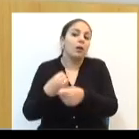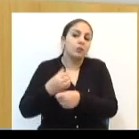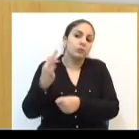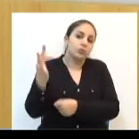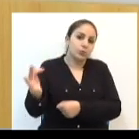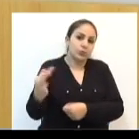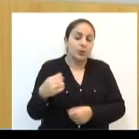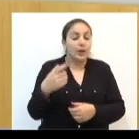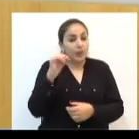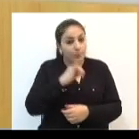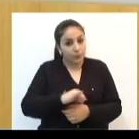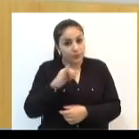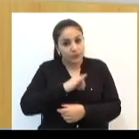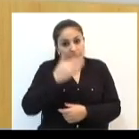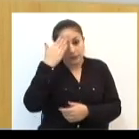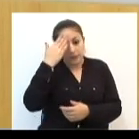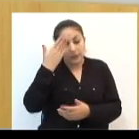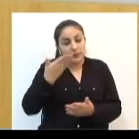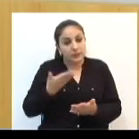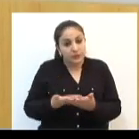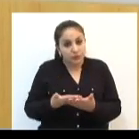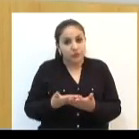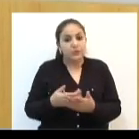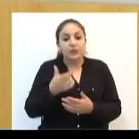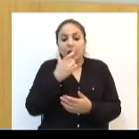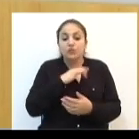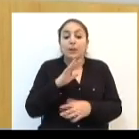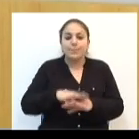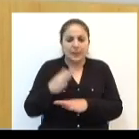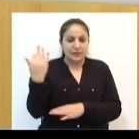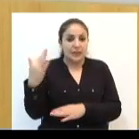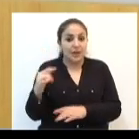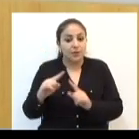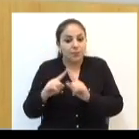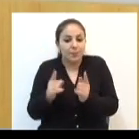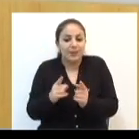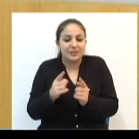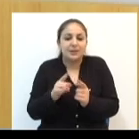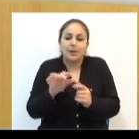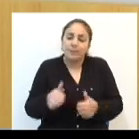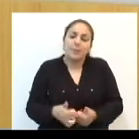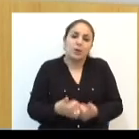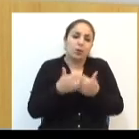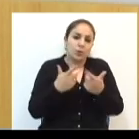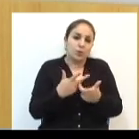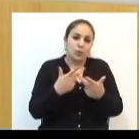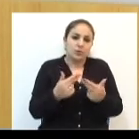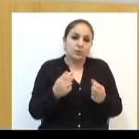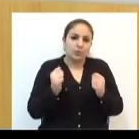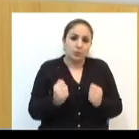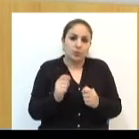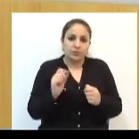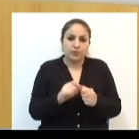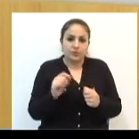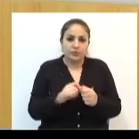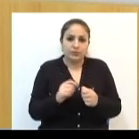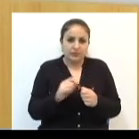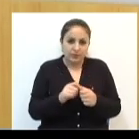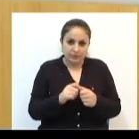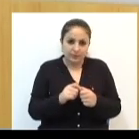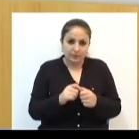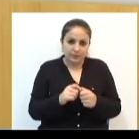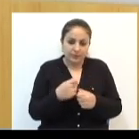agricultor entenda que esse pode custar um pouquinho mais caro, mas é a contribuição que ele pode dar para o seu próprio futuro